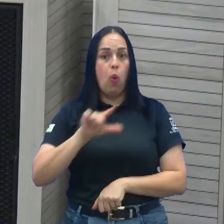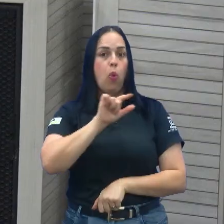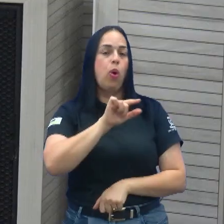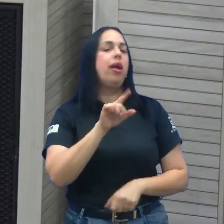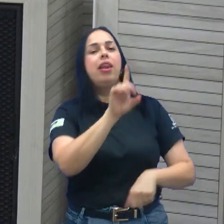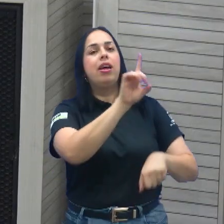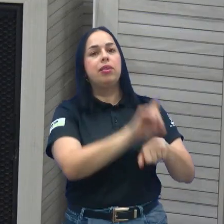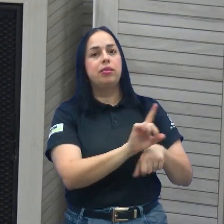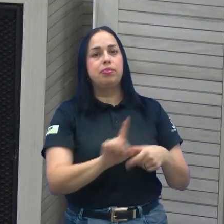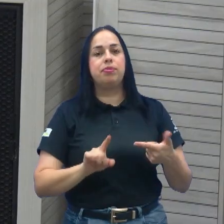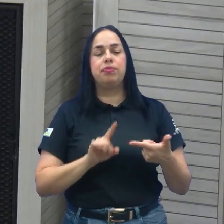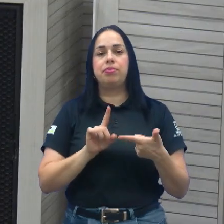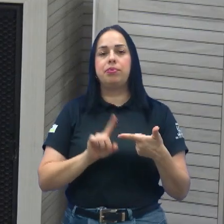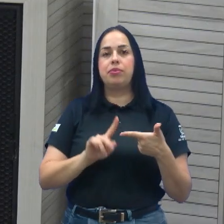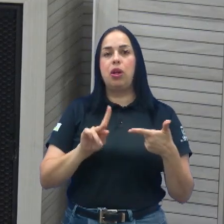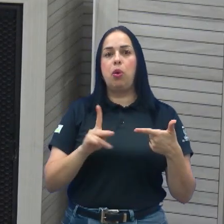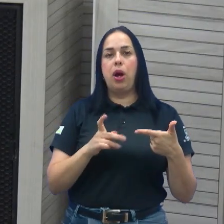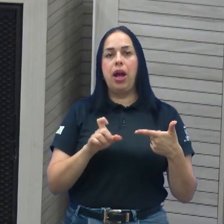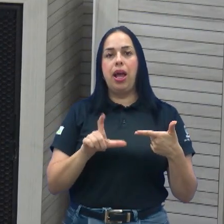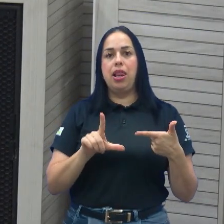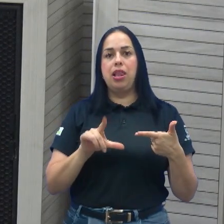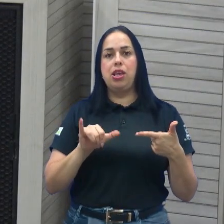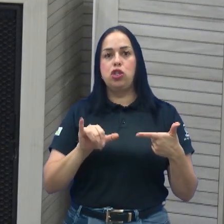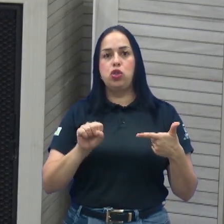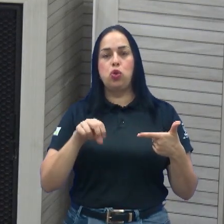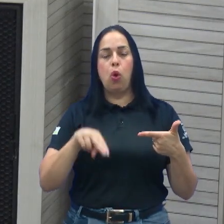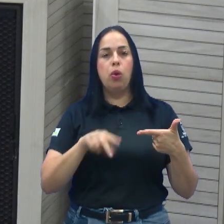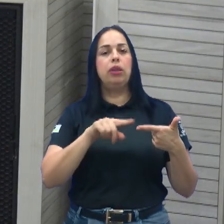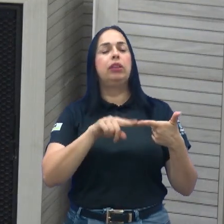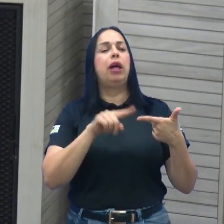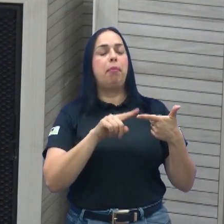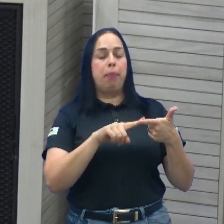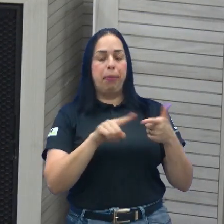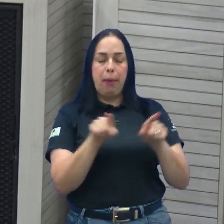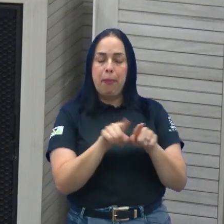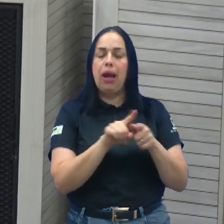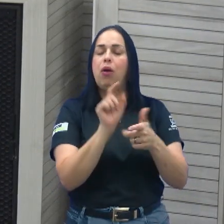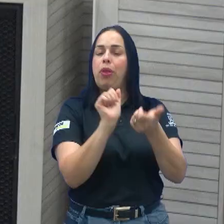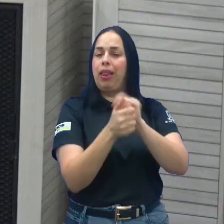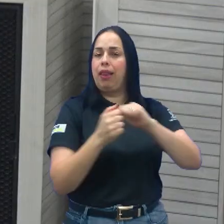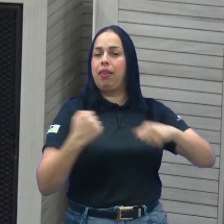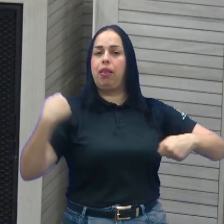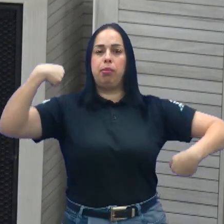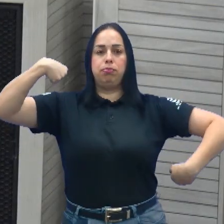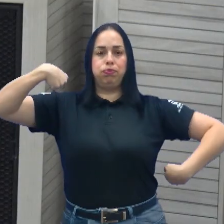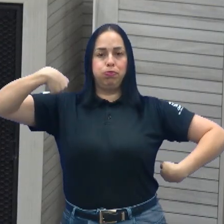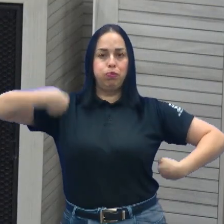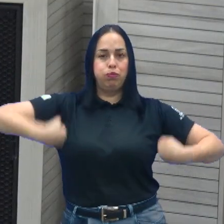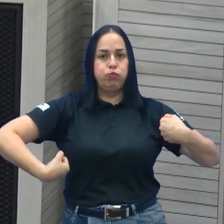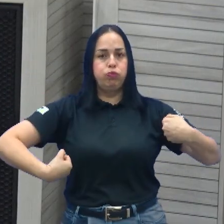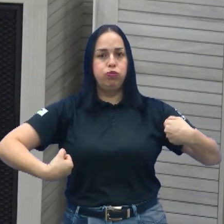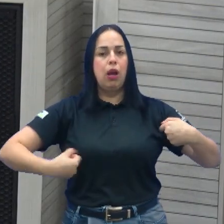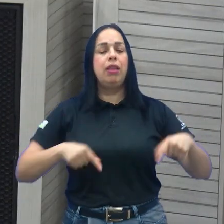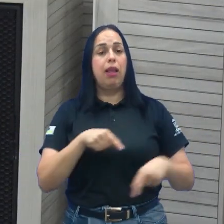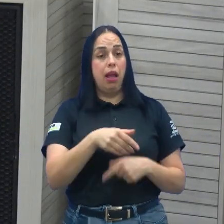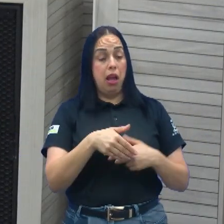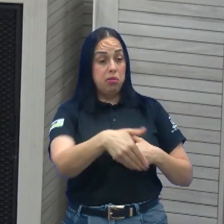com o Ellison, que é um atleta profissional também, de bodybuilder aqui da nossa cidade. Está se